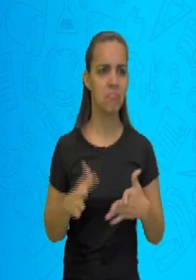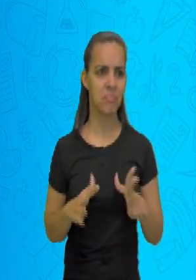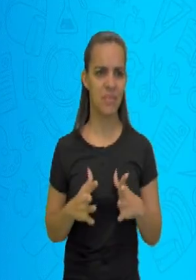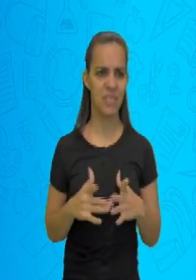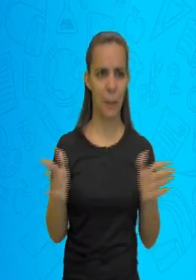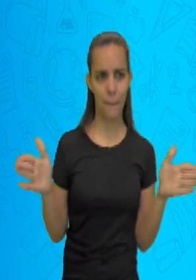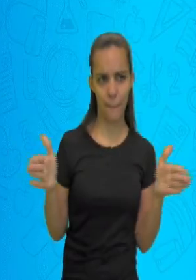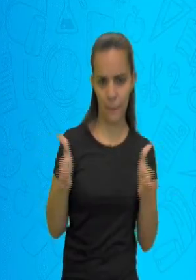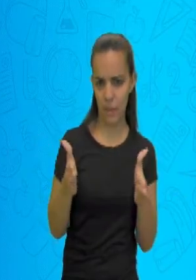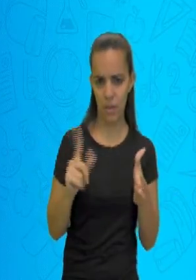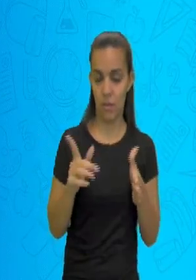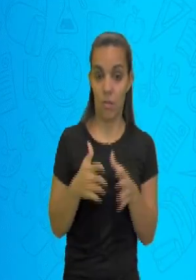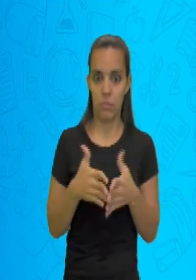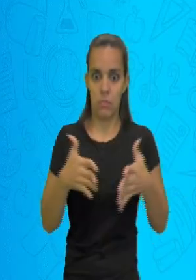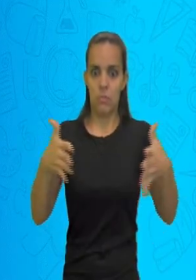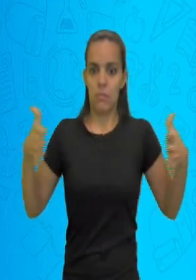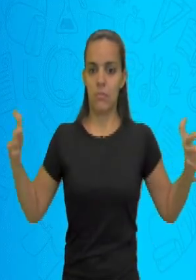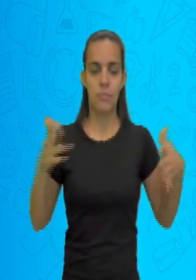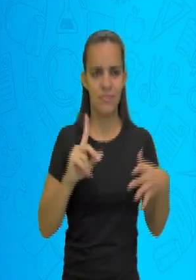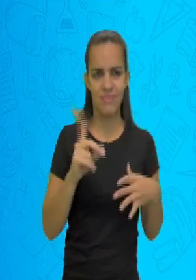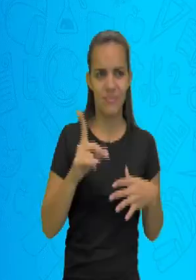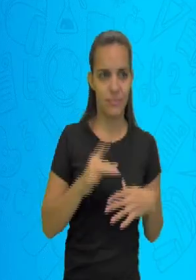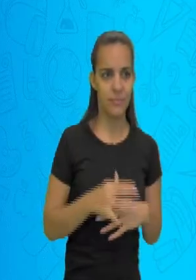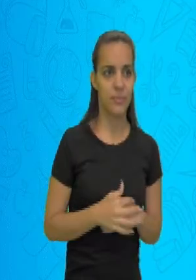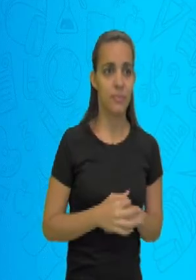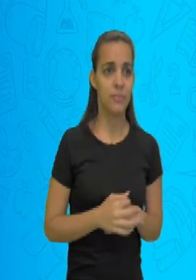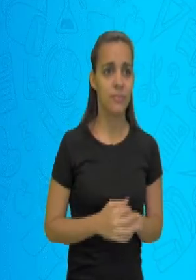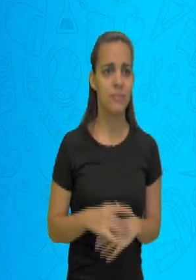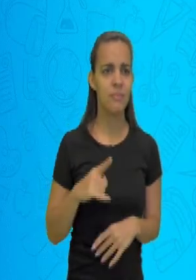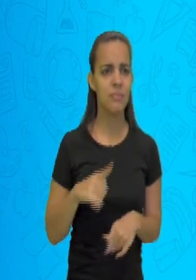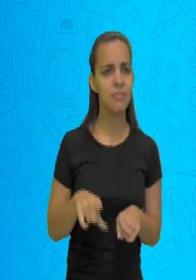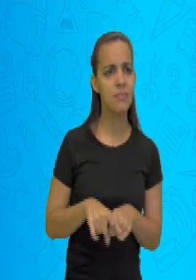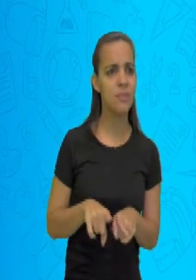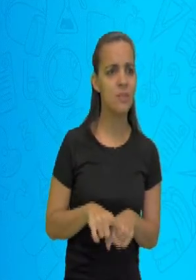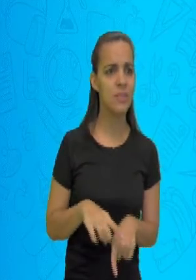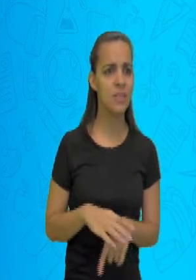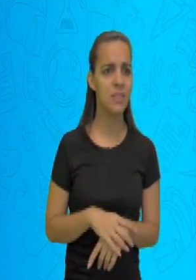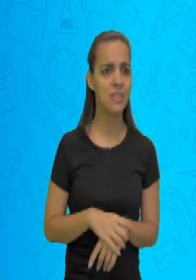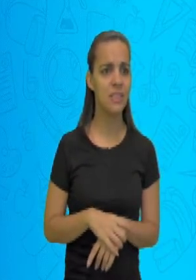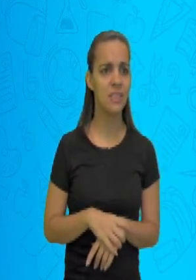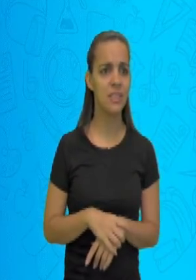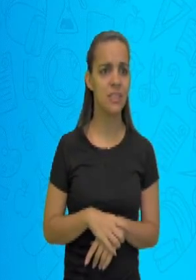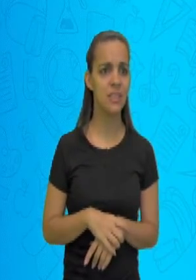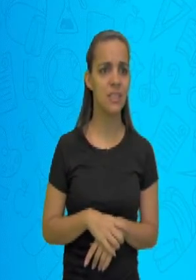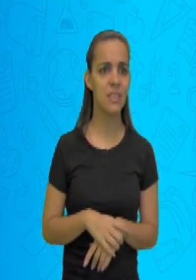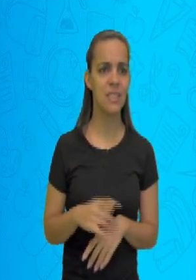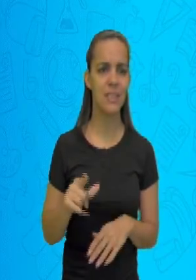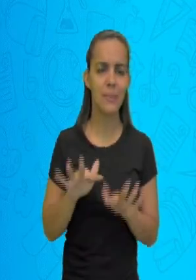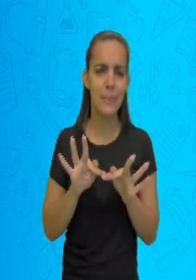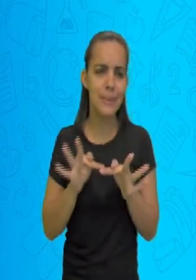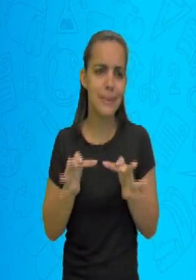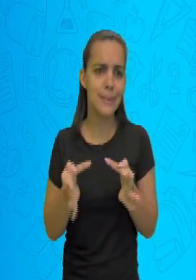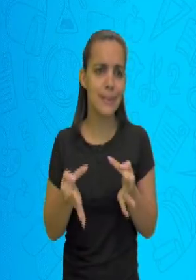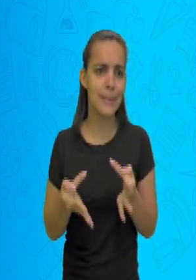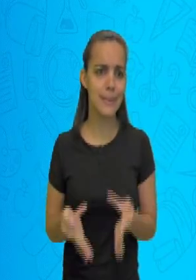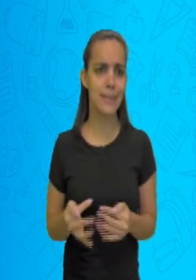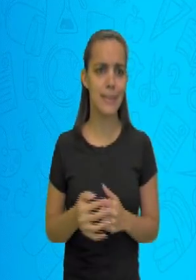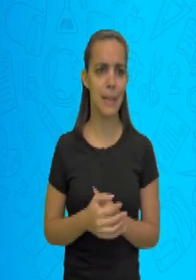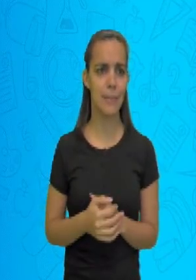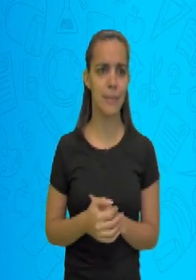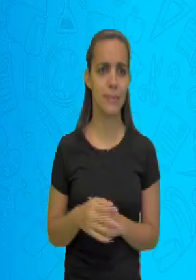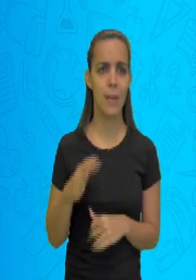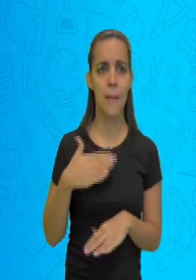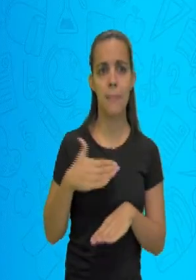são muito grandes e elas são mais simples e mais comum